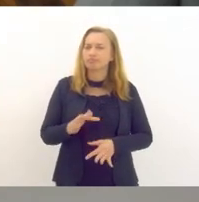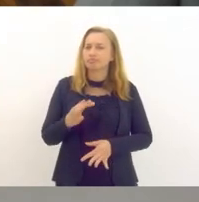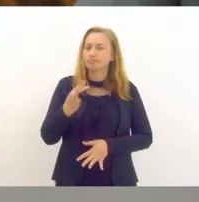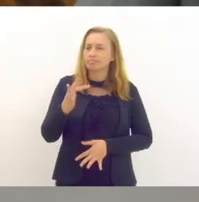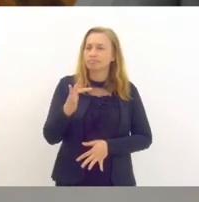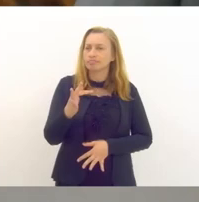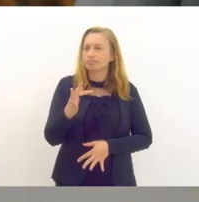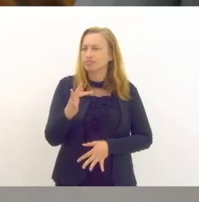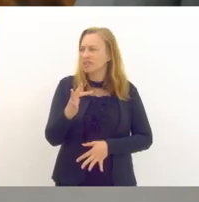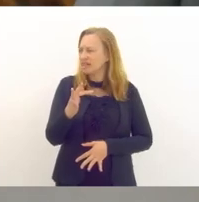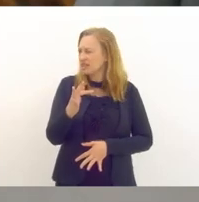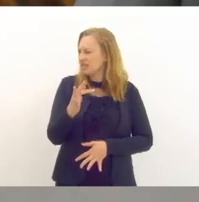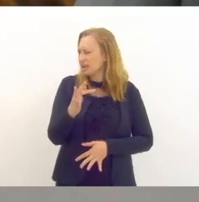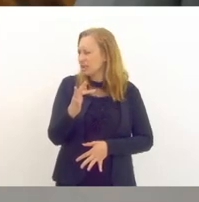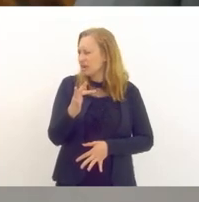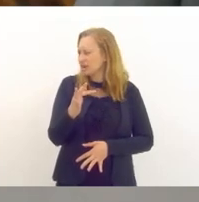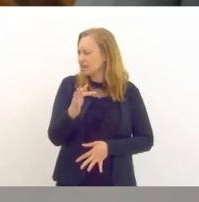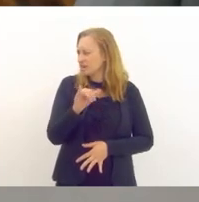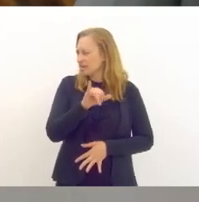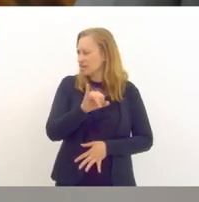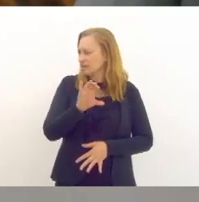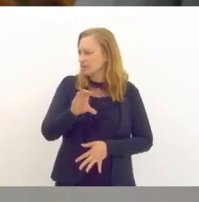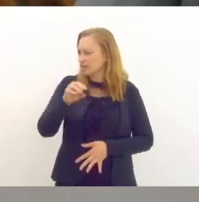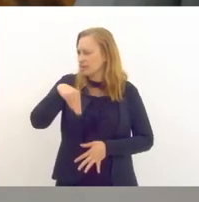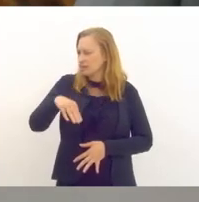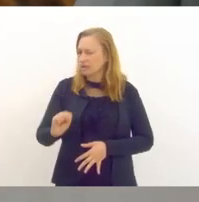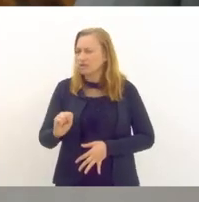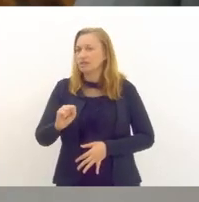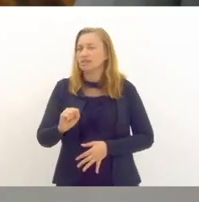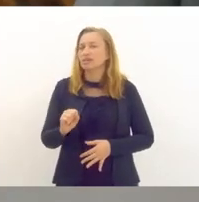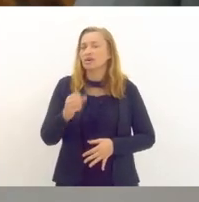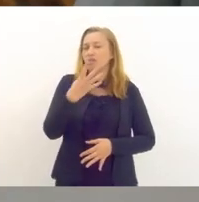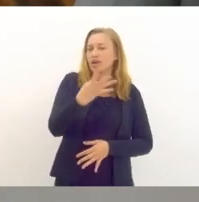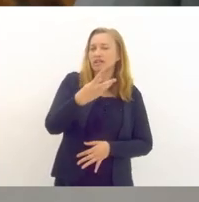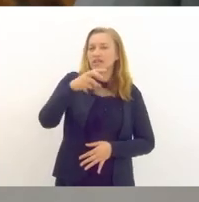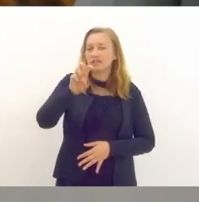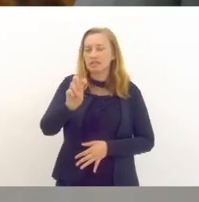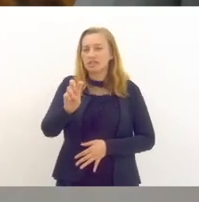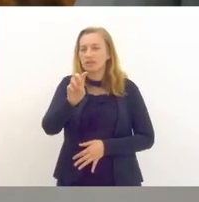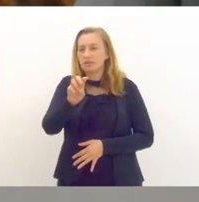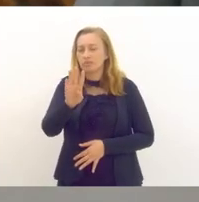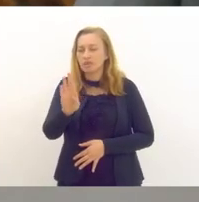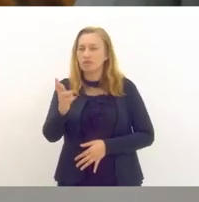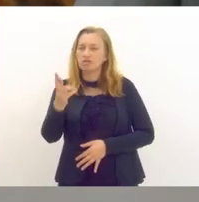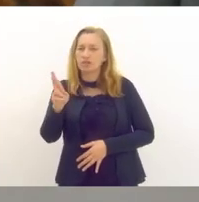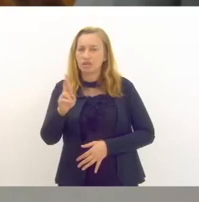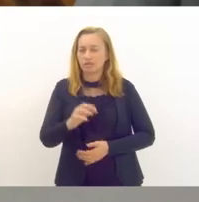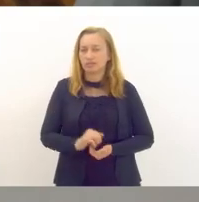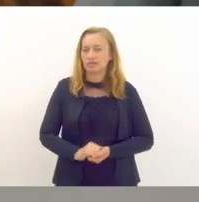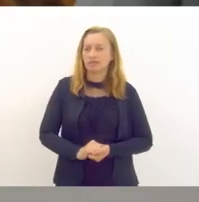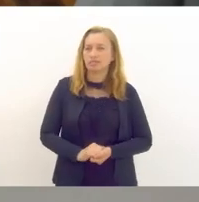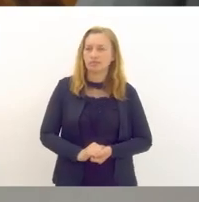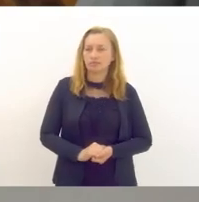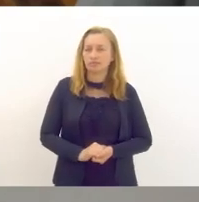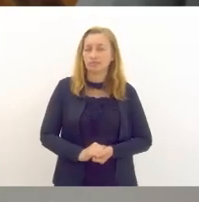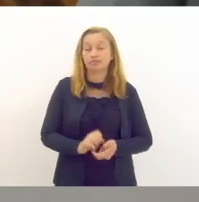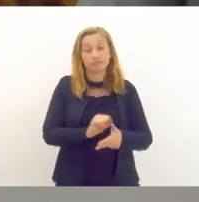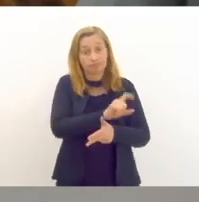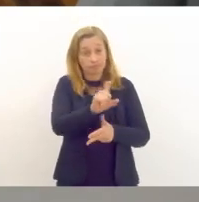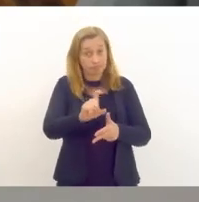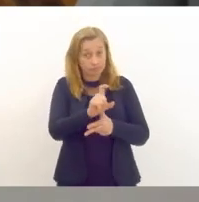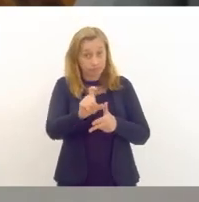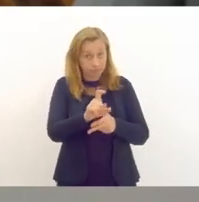de cms de 45 bilhões de reais tô falando a parte do executivo